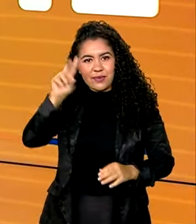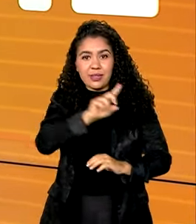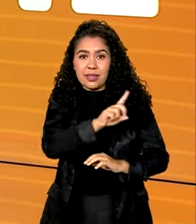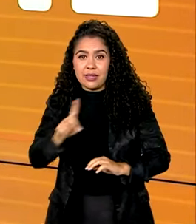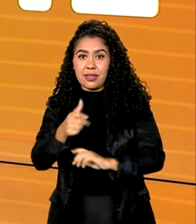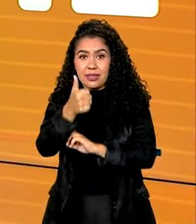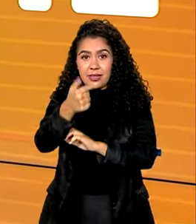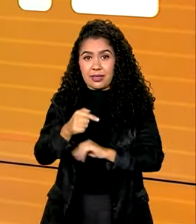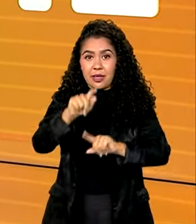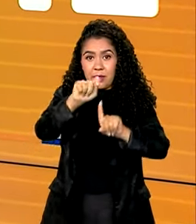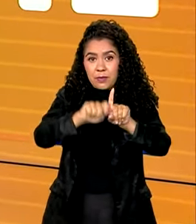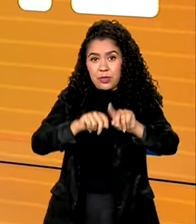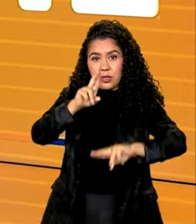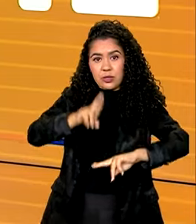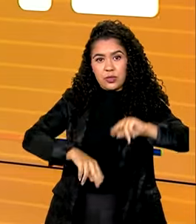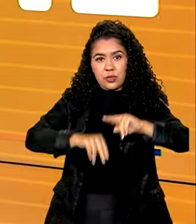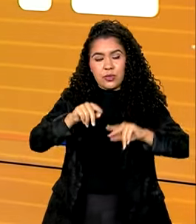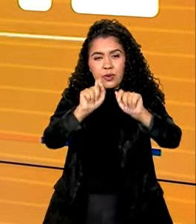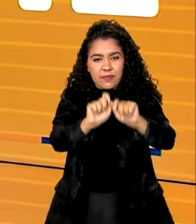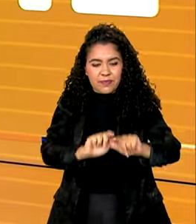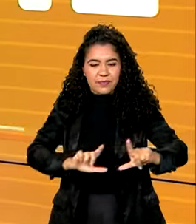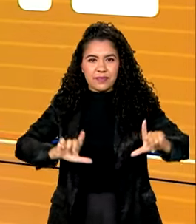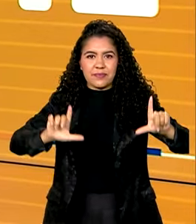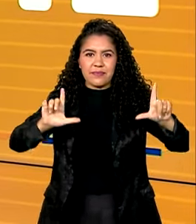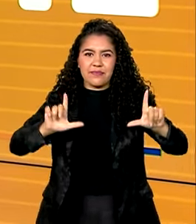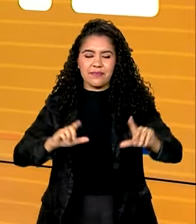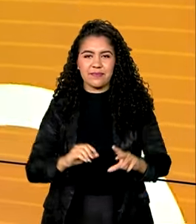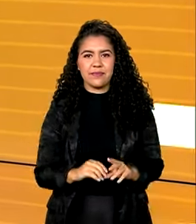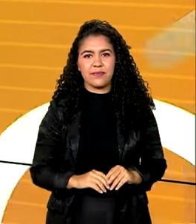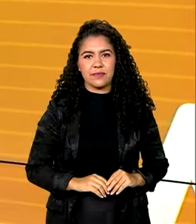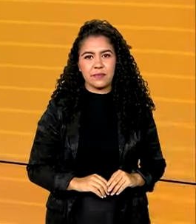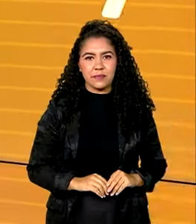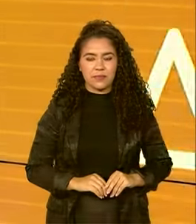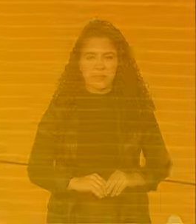Segunda-feira, 17 de junho, o Brasil em Dia começa agora.